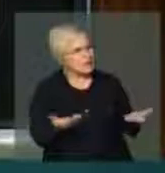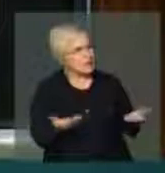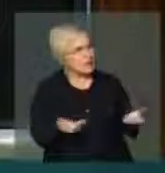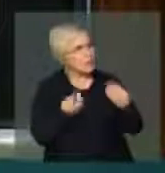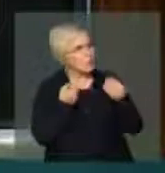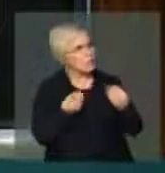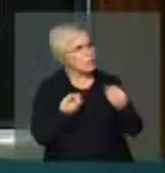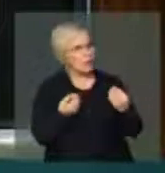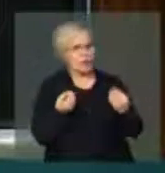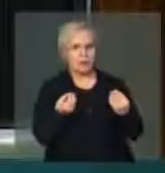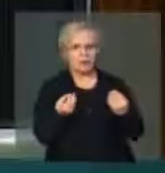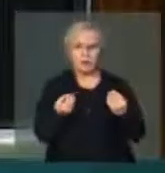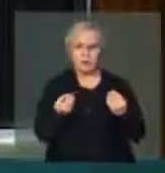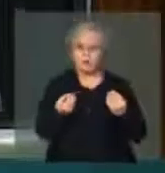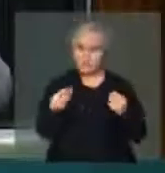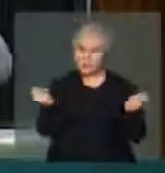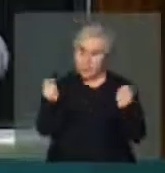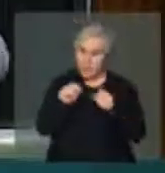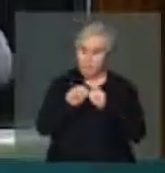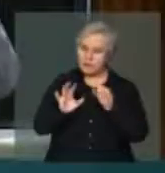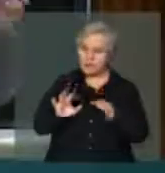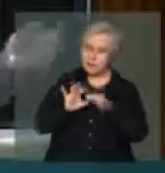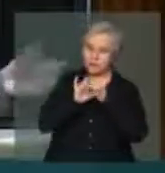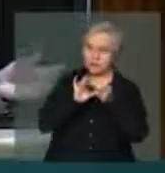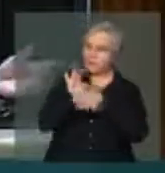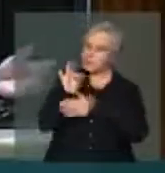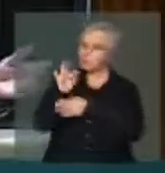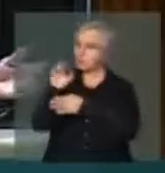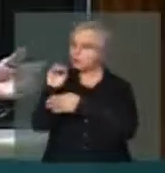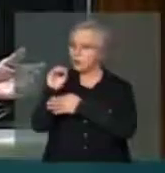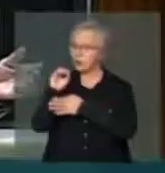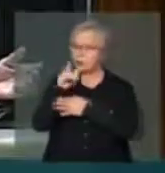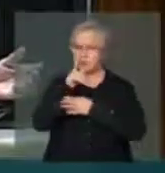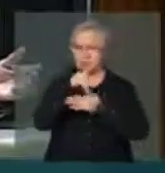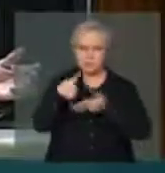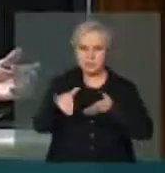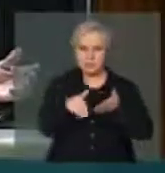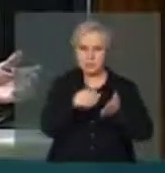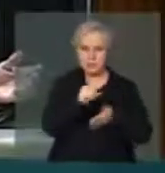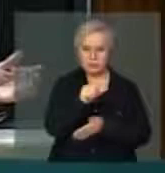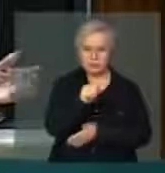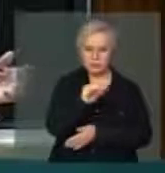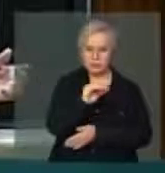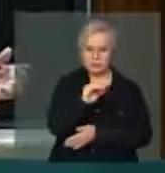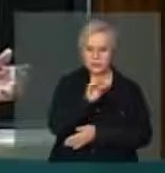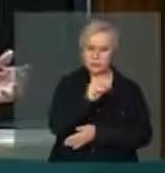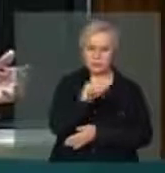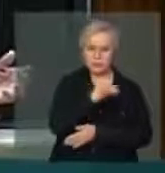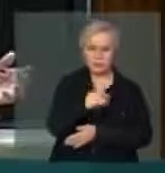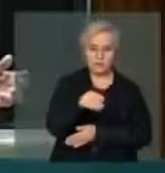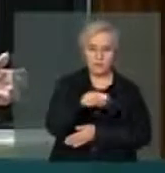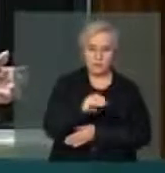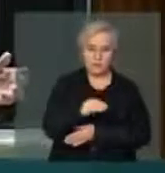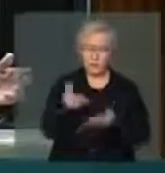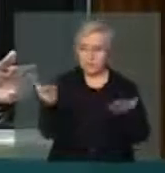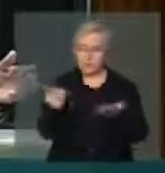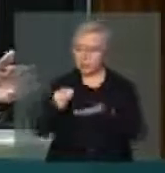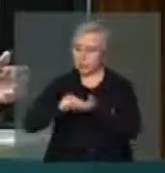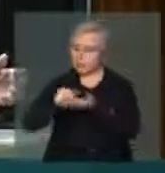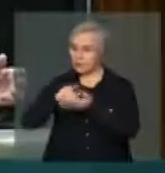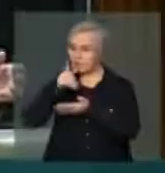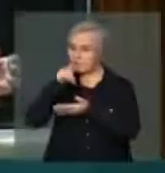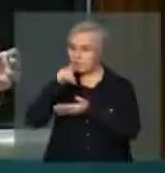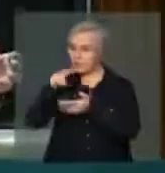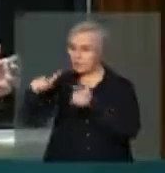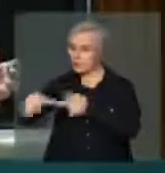interligação de Tocantins para o São Francisco quebrando aí, e agora faltou água na Cantareira